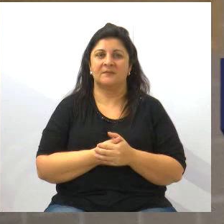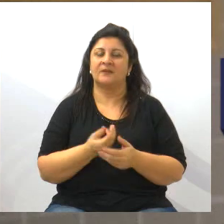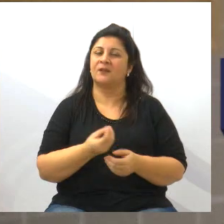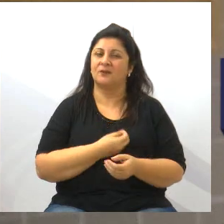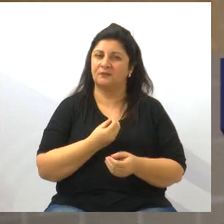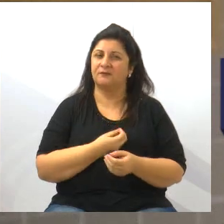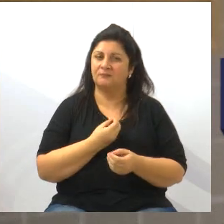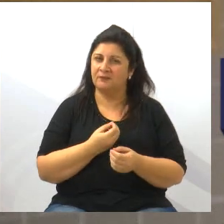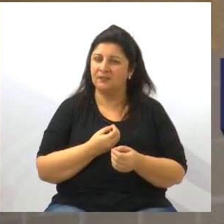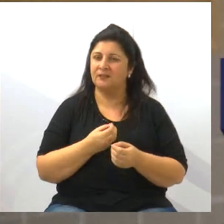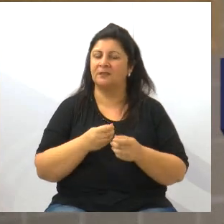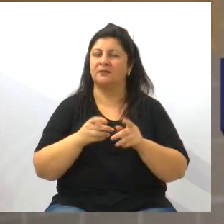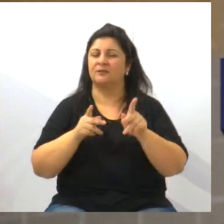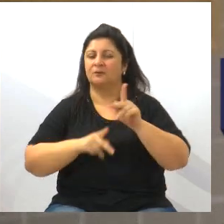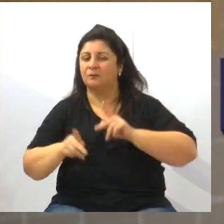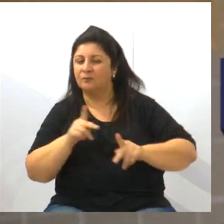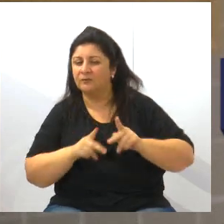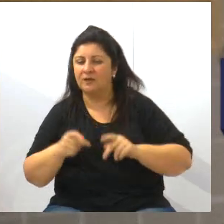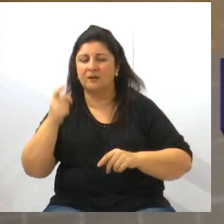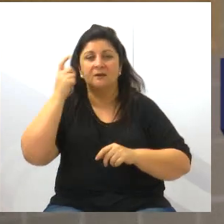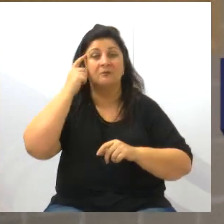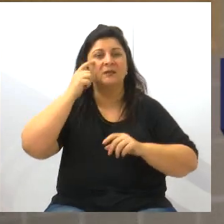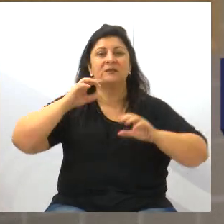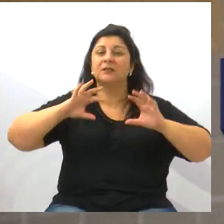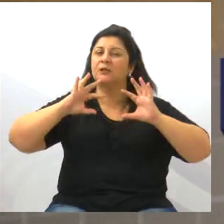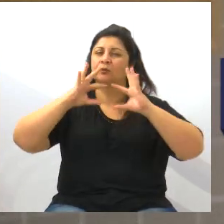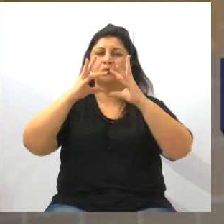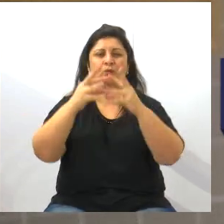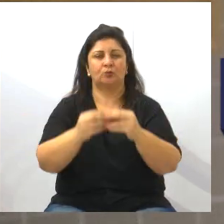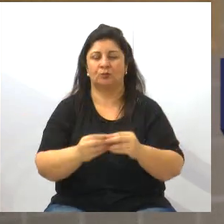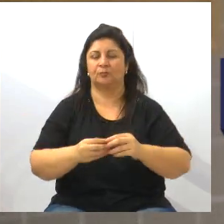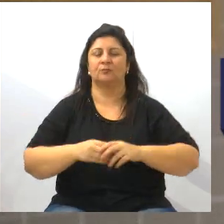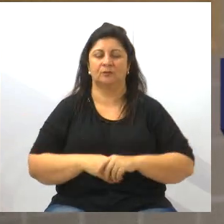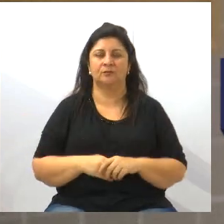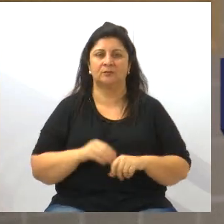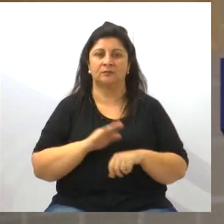o social, viver o local, pensar global, mas